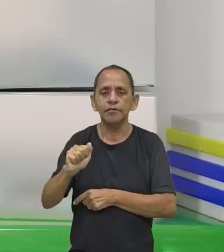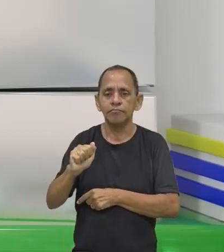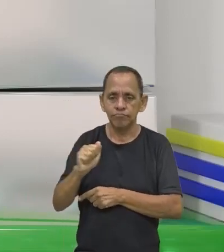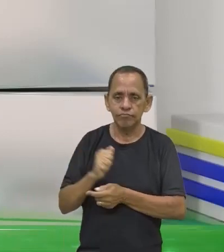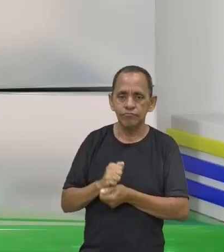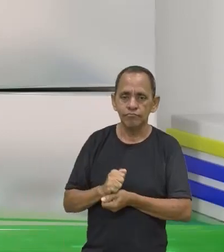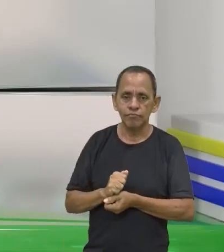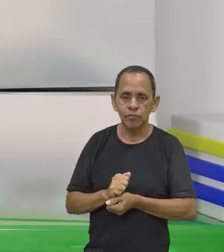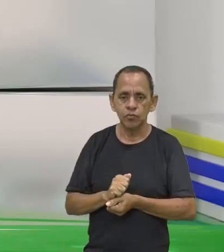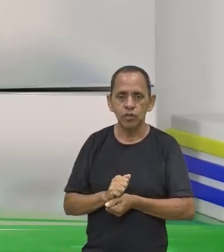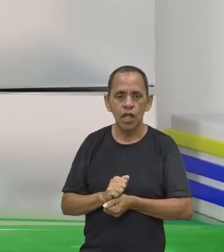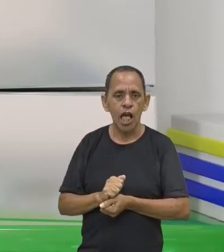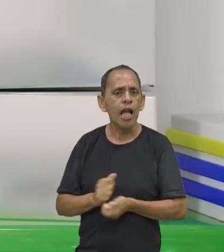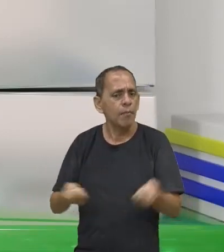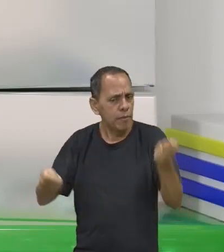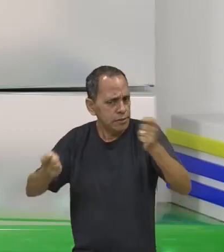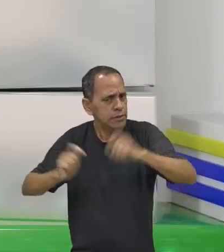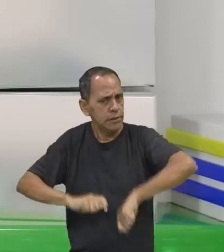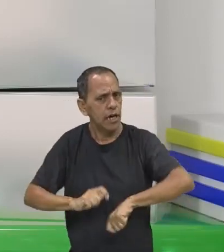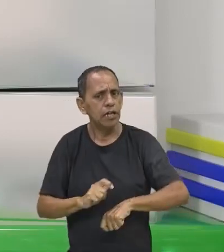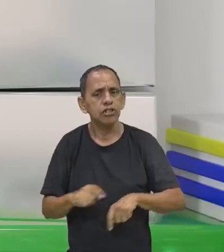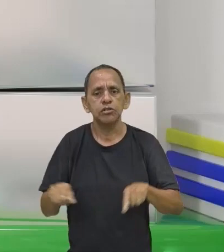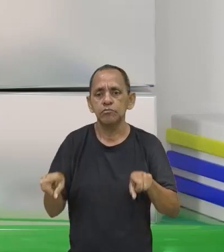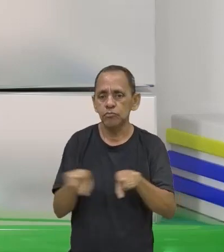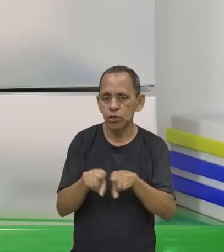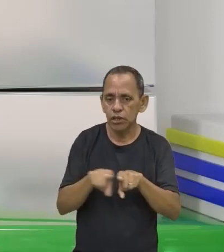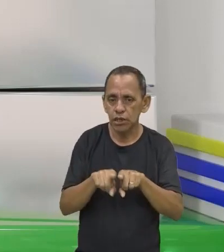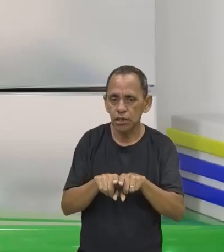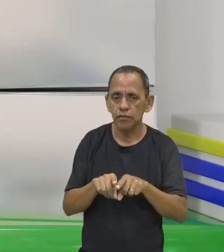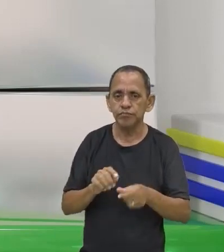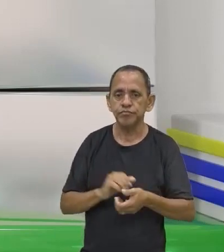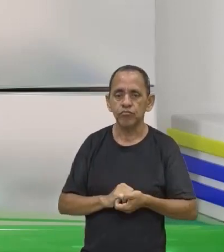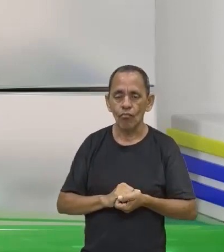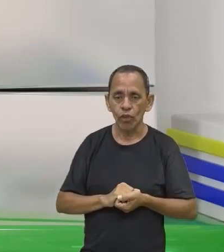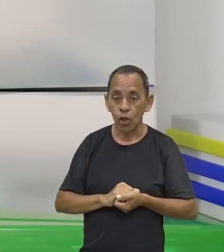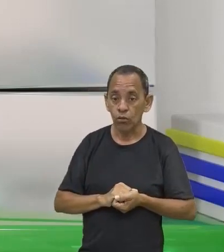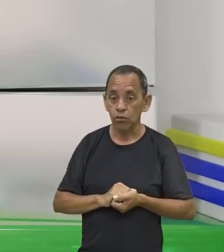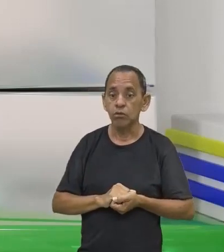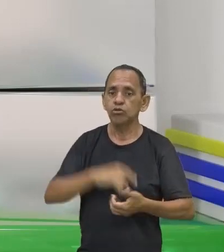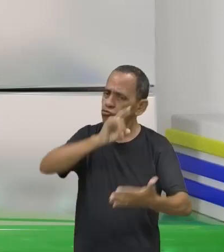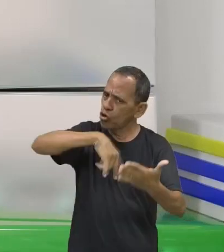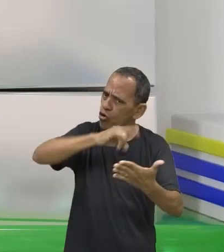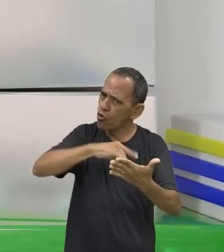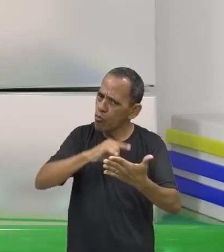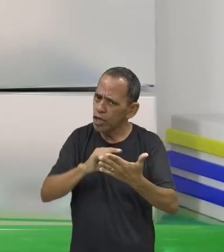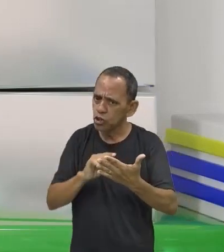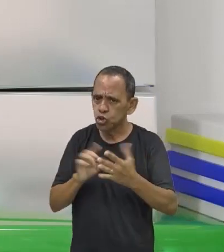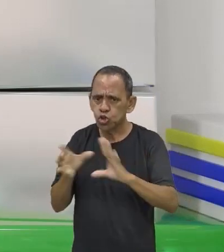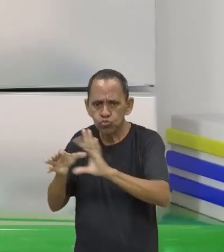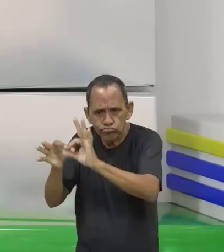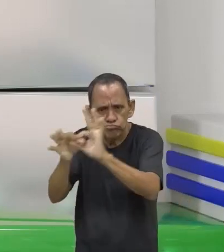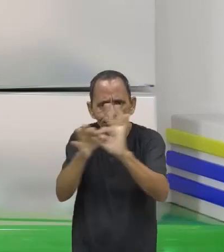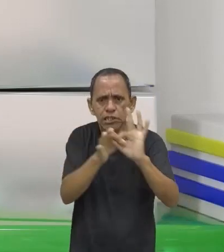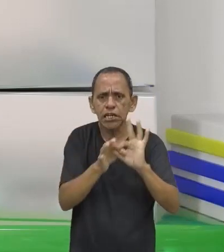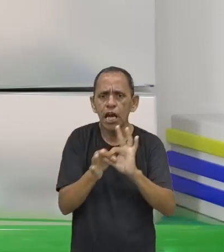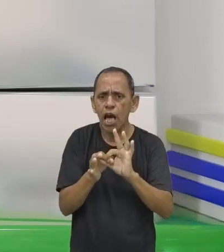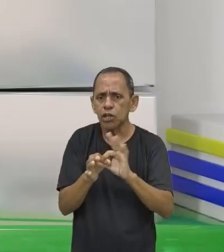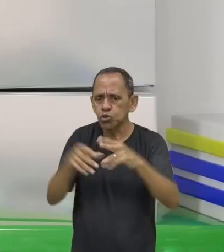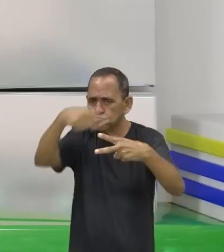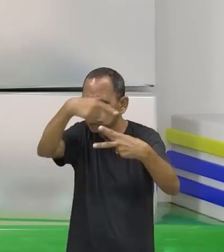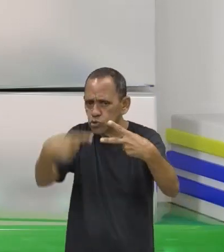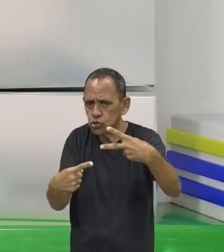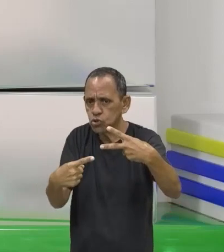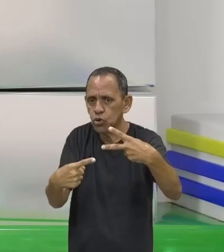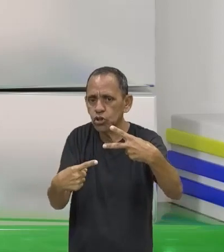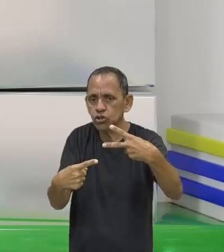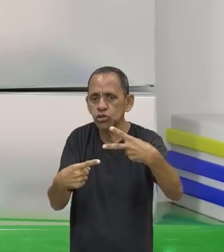vocês estão vendo que, como a professora Cristiane falou, os documentos eles se complementam. Preciso ter o calendário, preciso ter o CSA, assim como vou precisar ter os planos